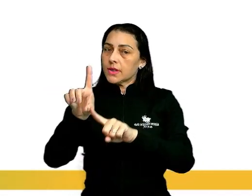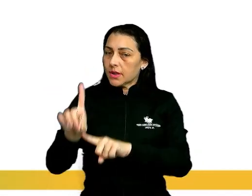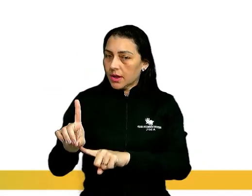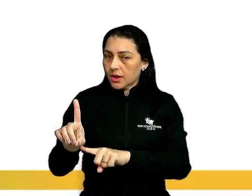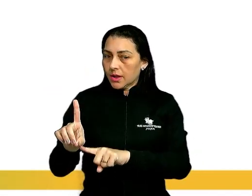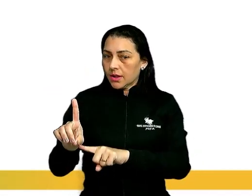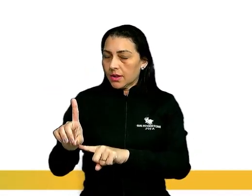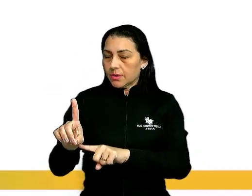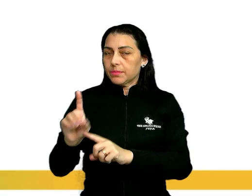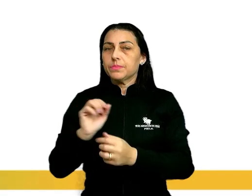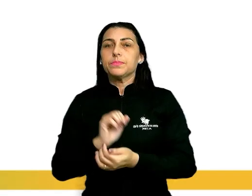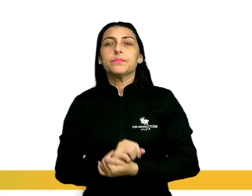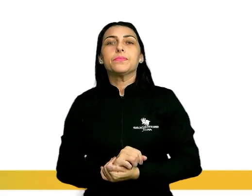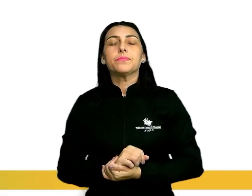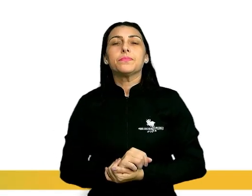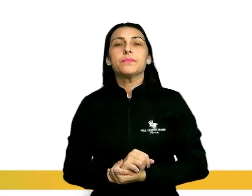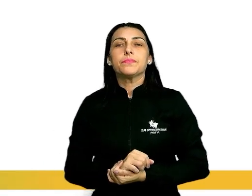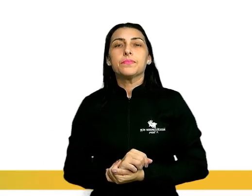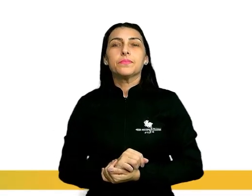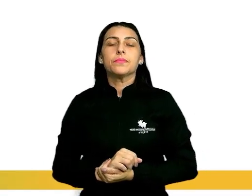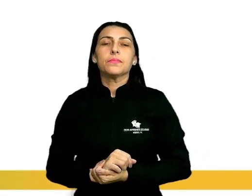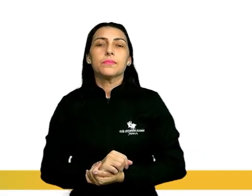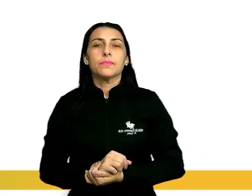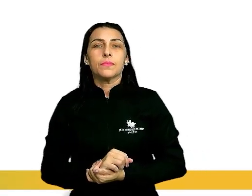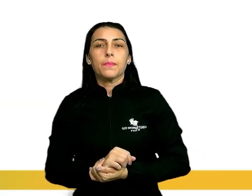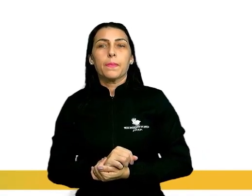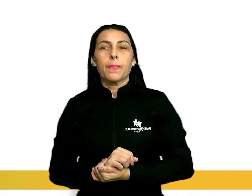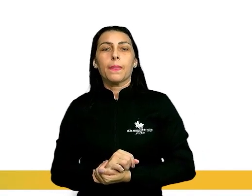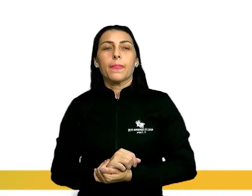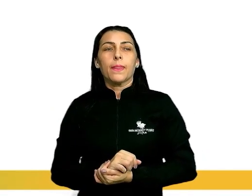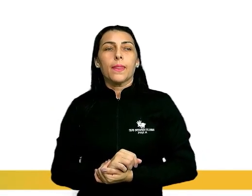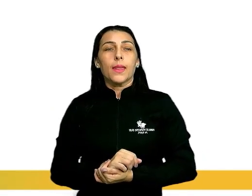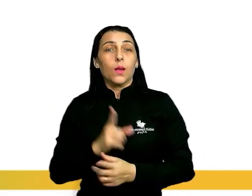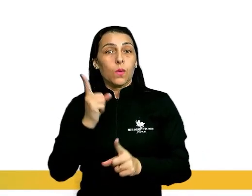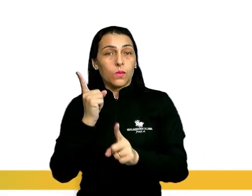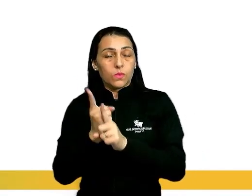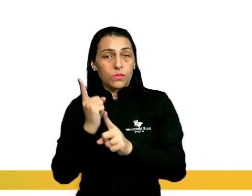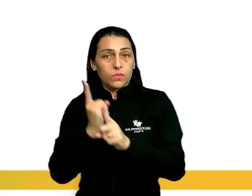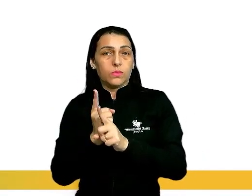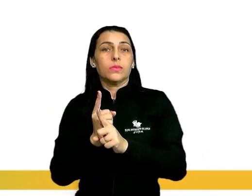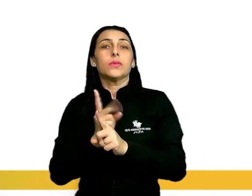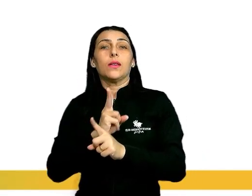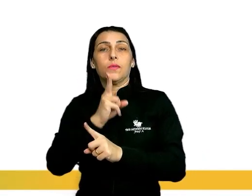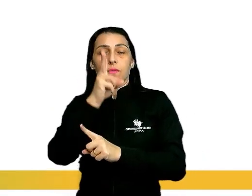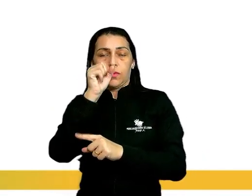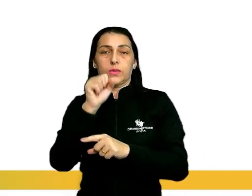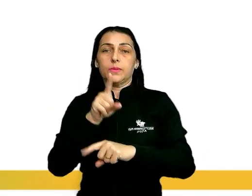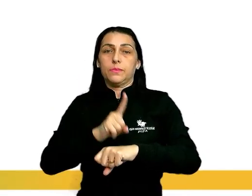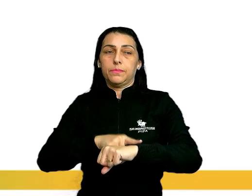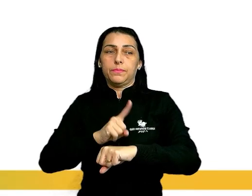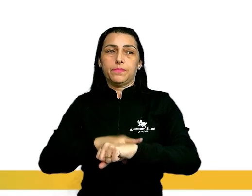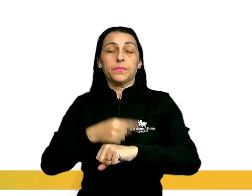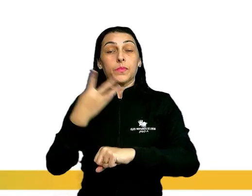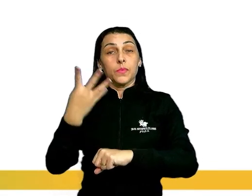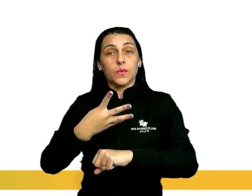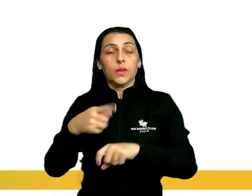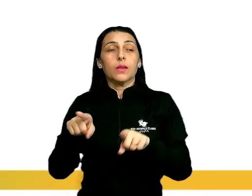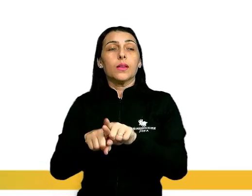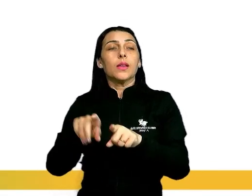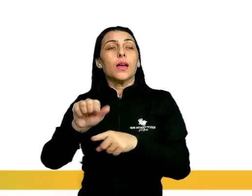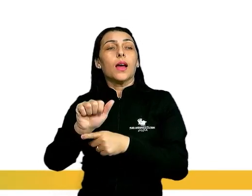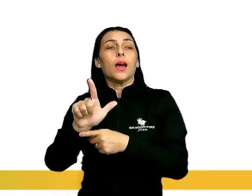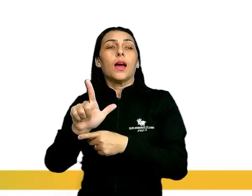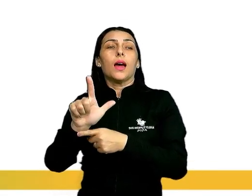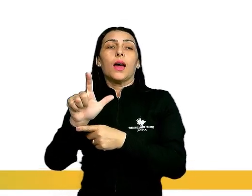D vezes a distância achando esse produto nós vamos achar o momento da força e um quarto assunto sobre a